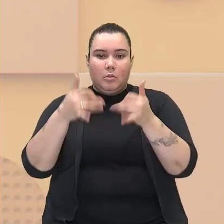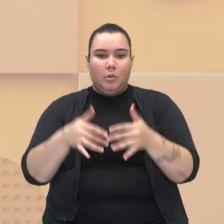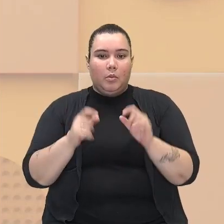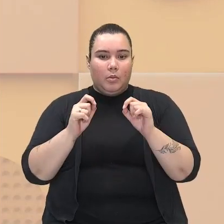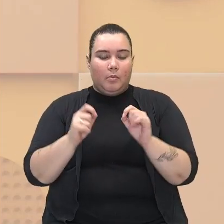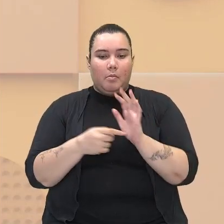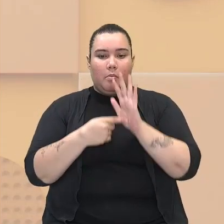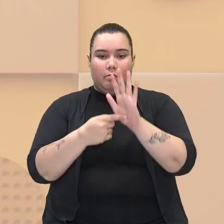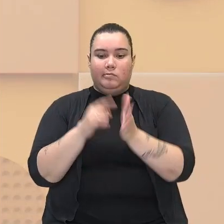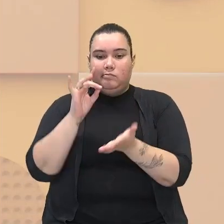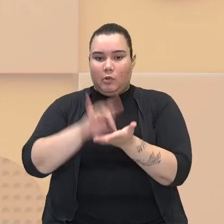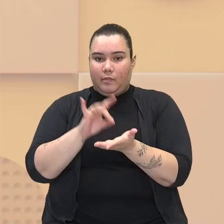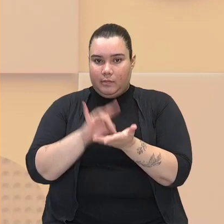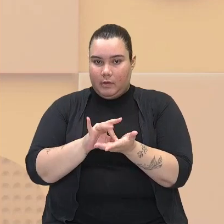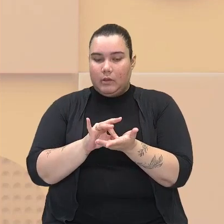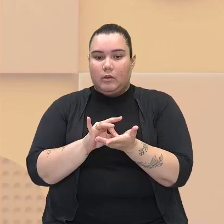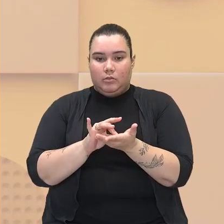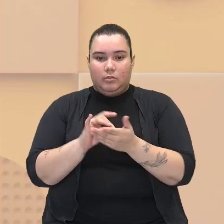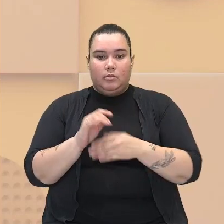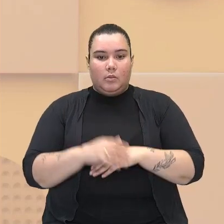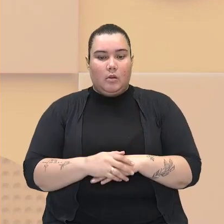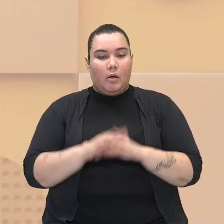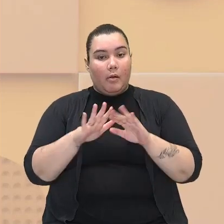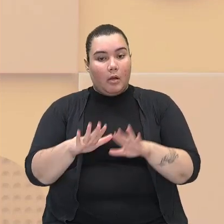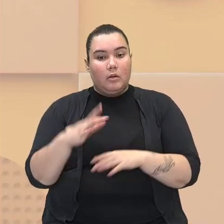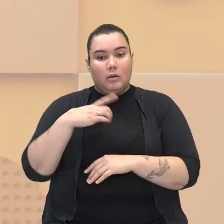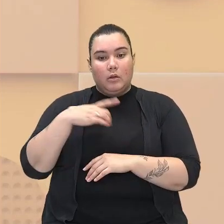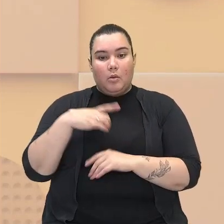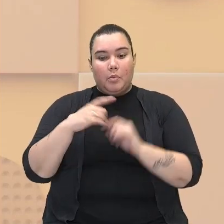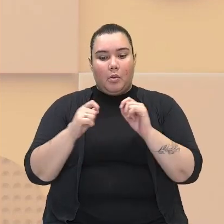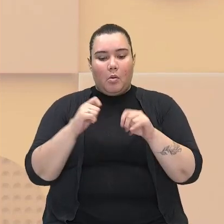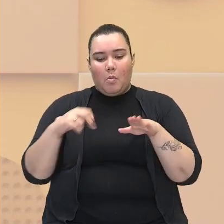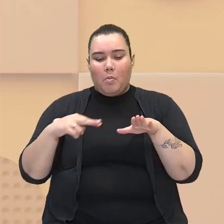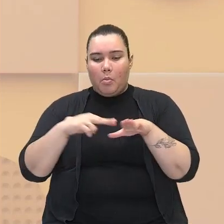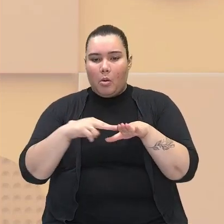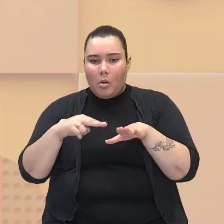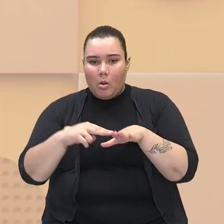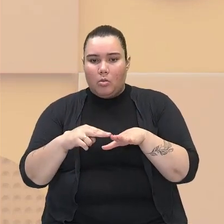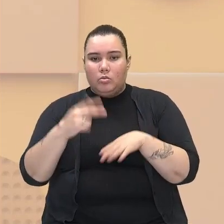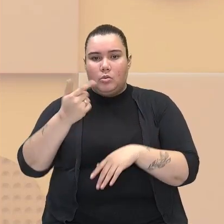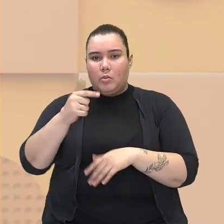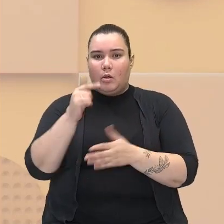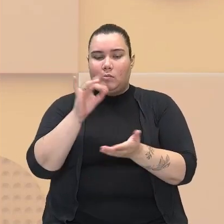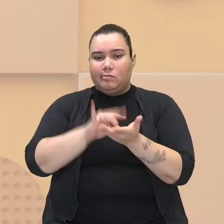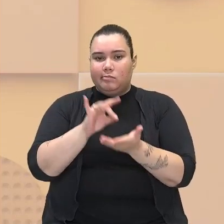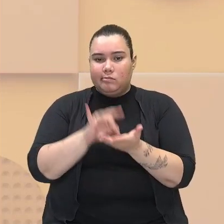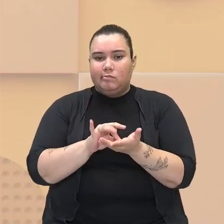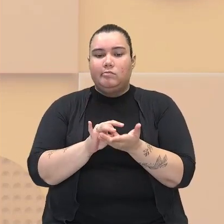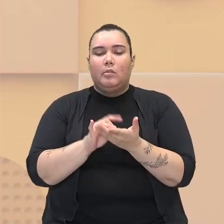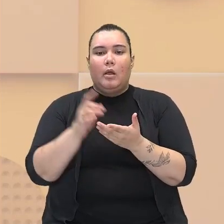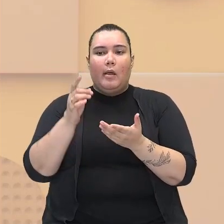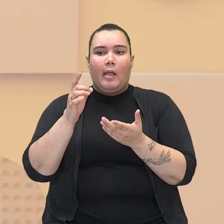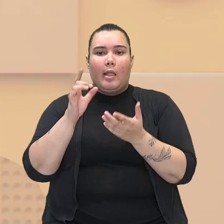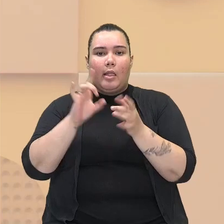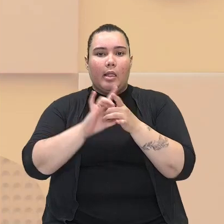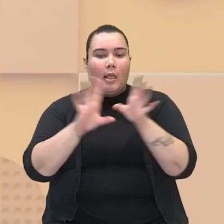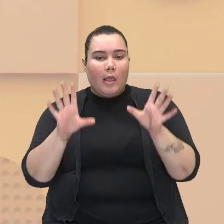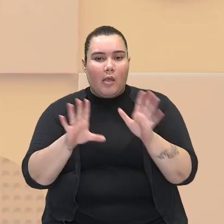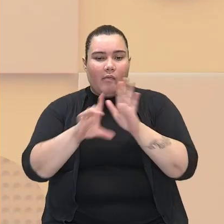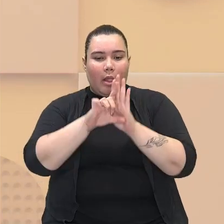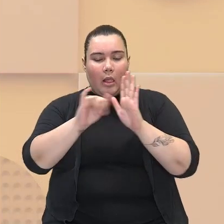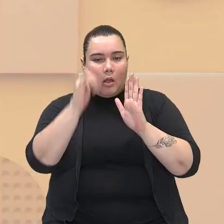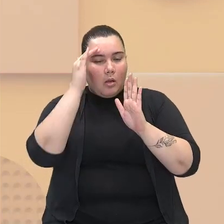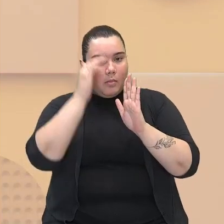dados oficiais, certo? Fora aqueles portos que não eram legalizados, aqueles mercadores que